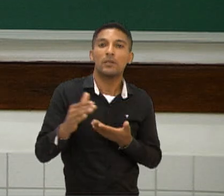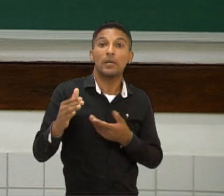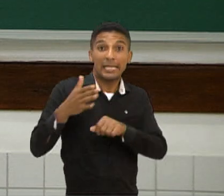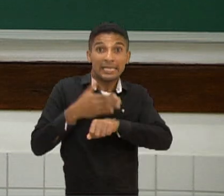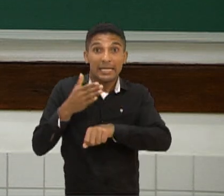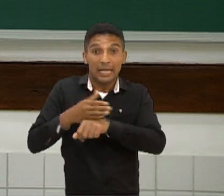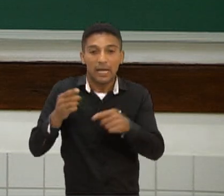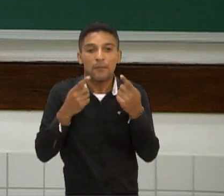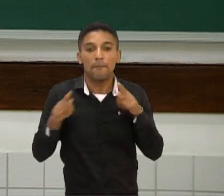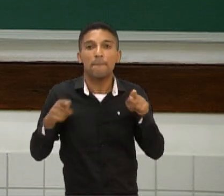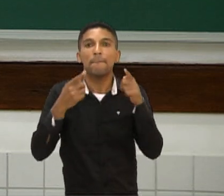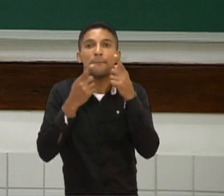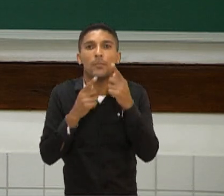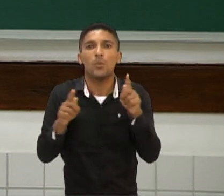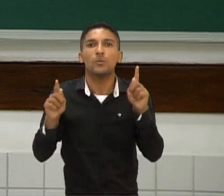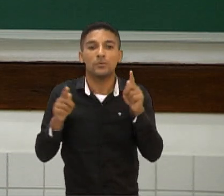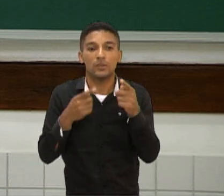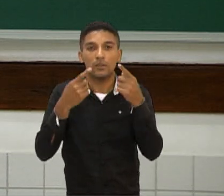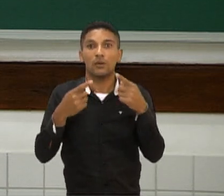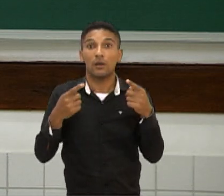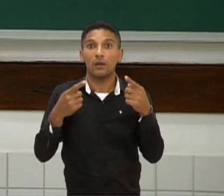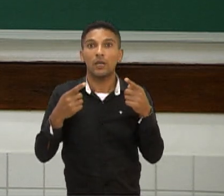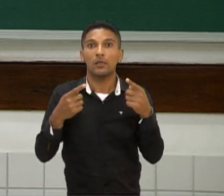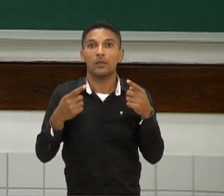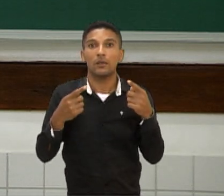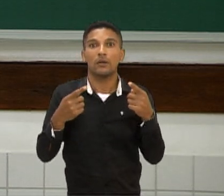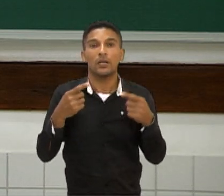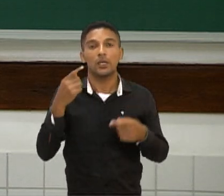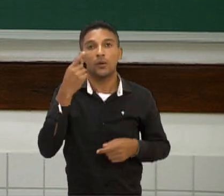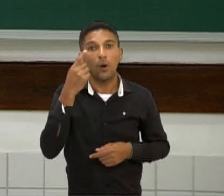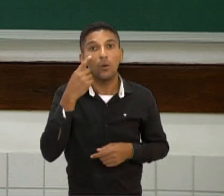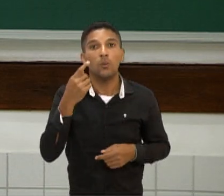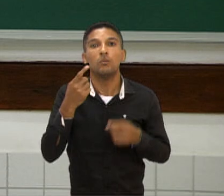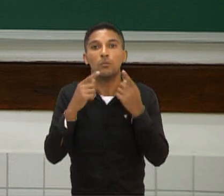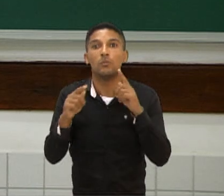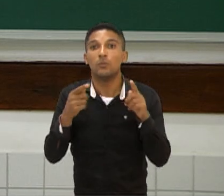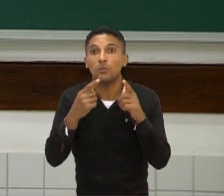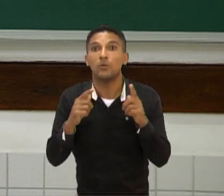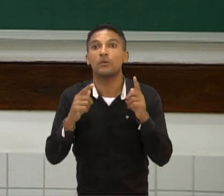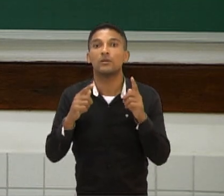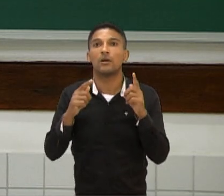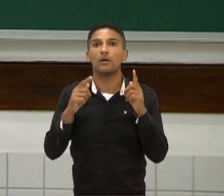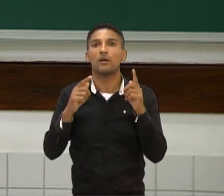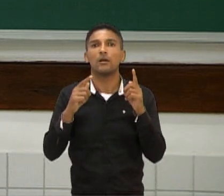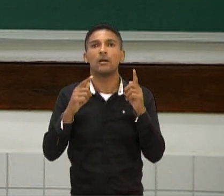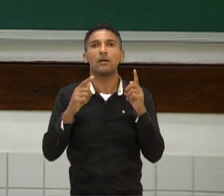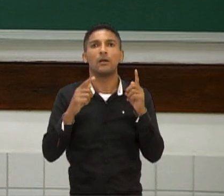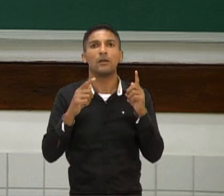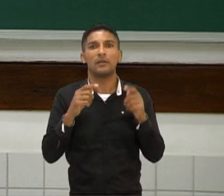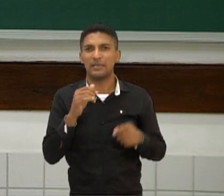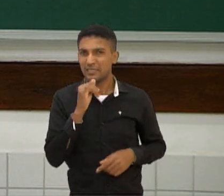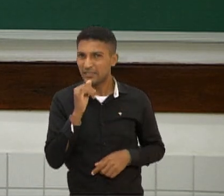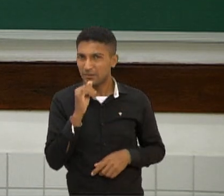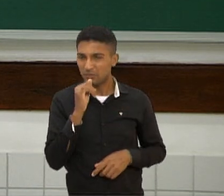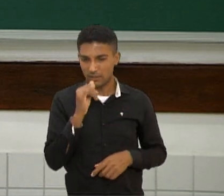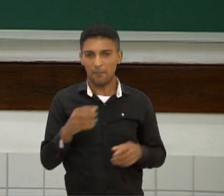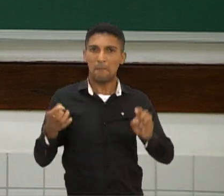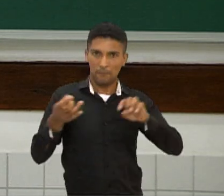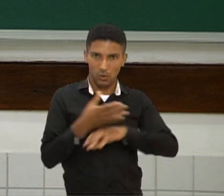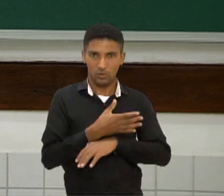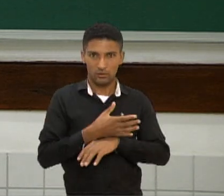menos, no Brasil. Aí eles gravavam, iam pôr na rádio e falavam assim, como que é o nome dessa música?